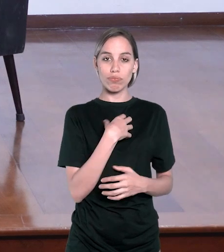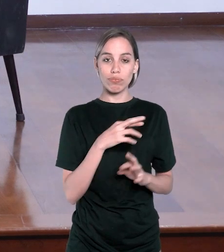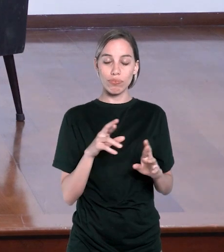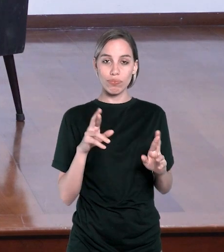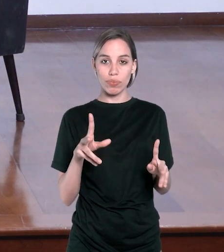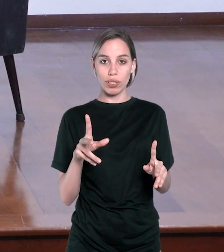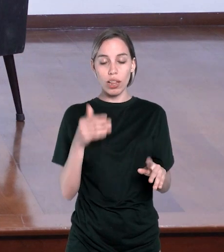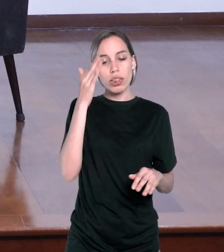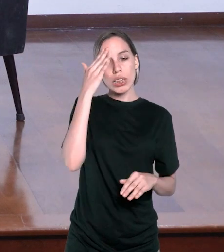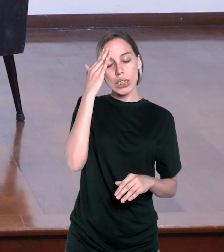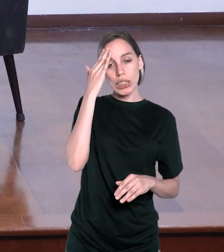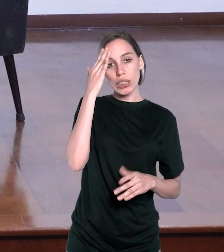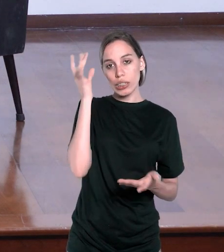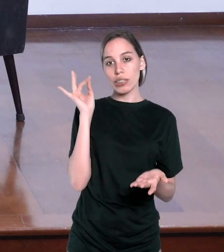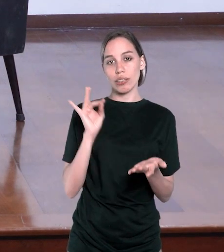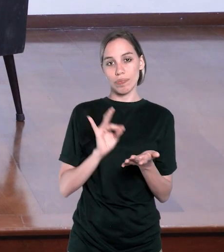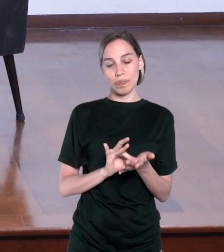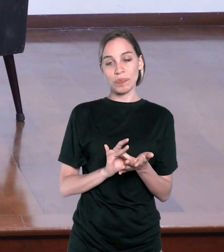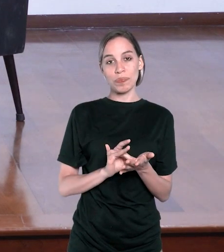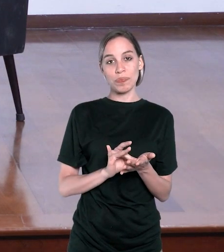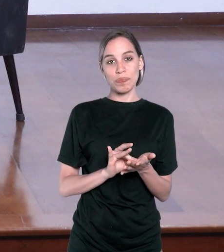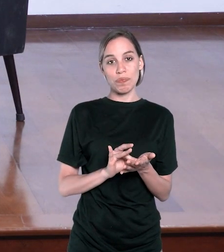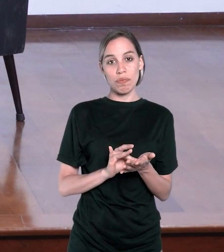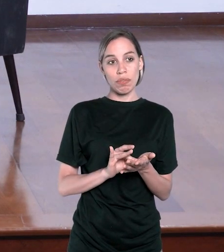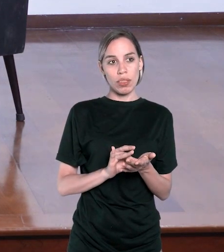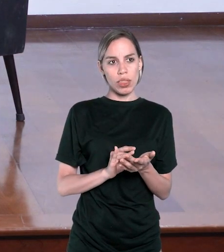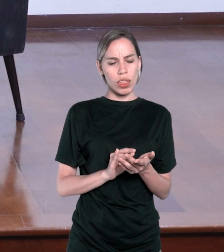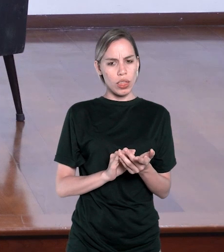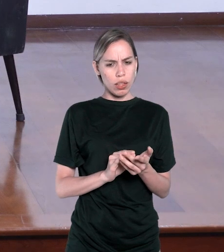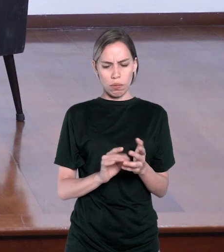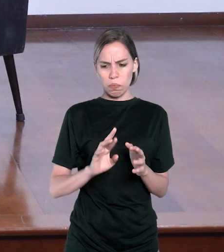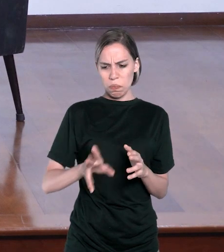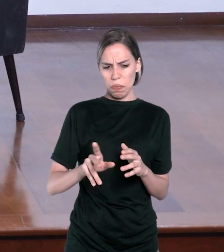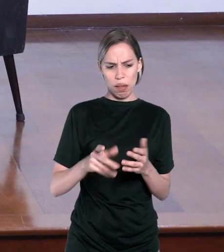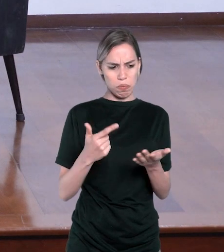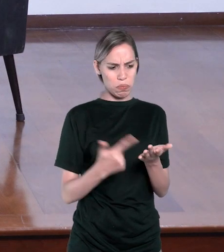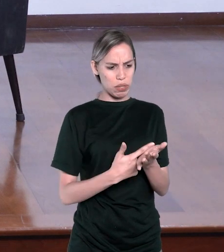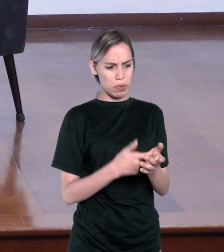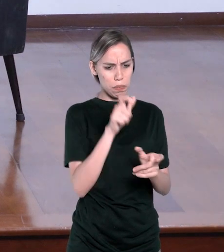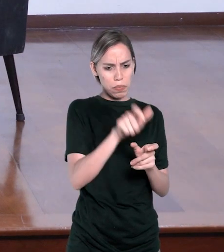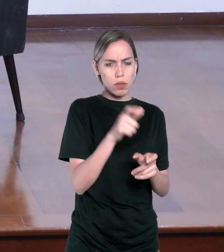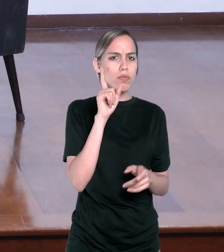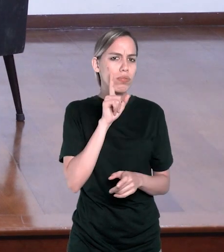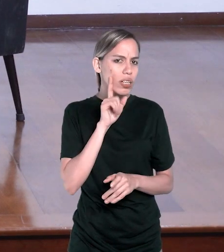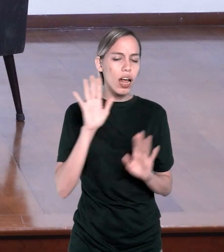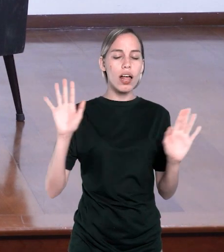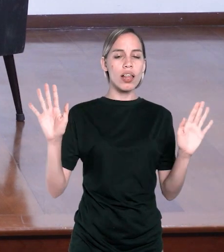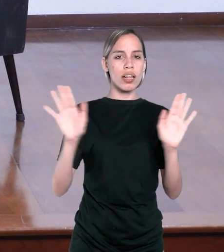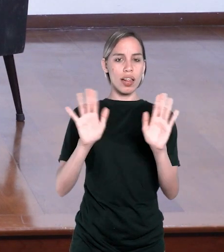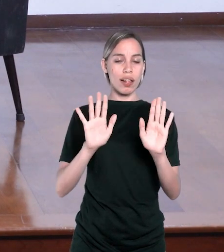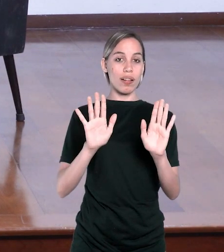é original, não para o público estrangeiro, eu nunca escrevi para o público estrangeiro, mas é algo que só eu